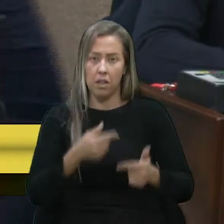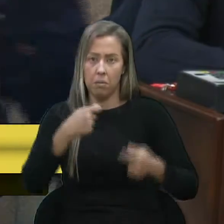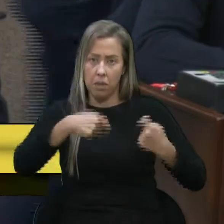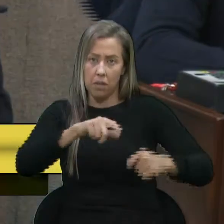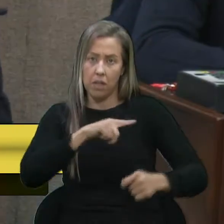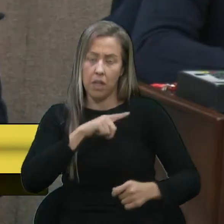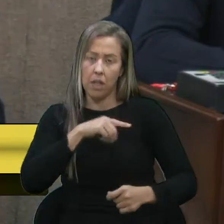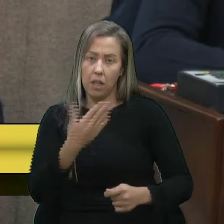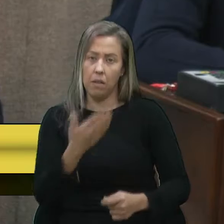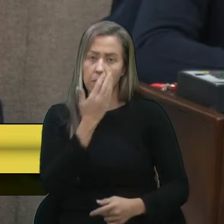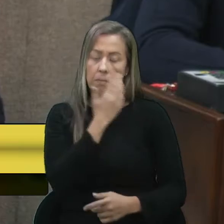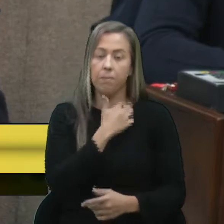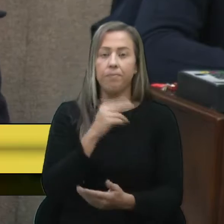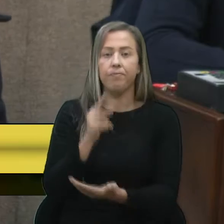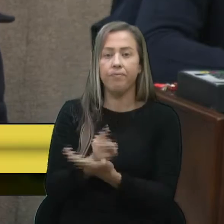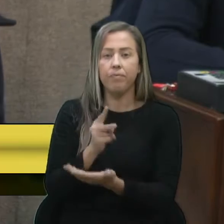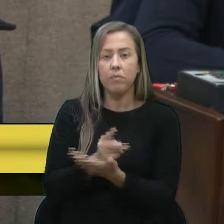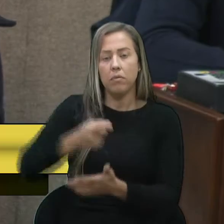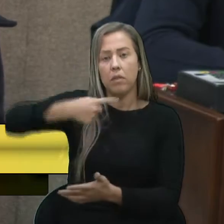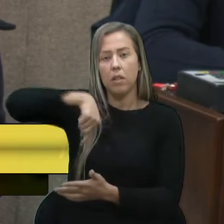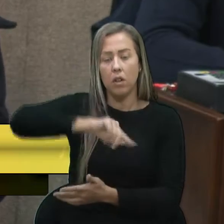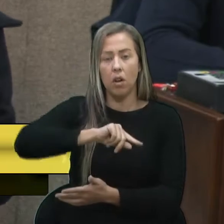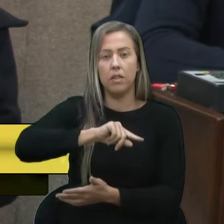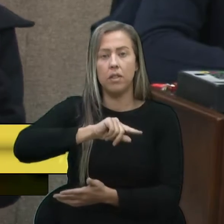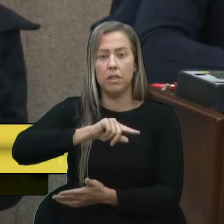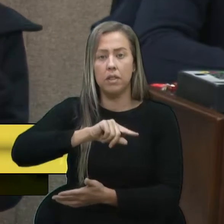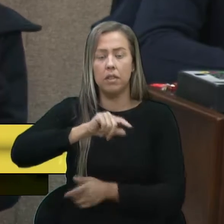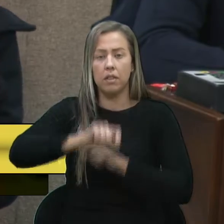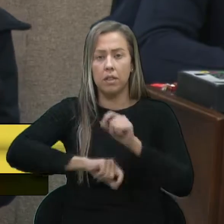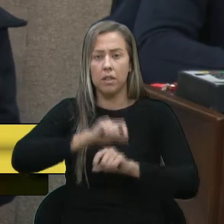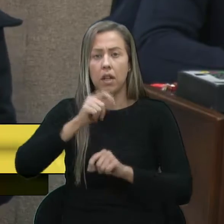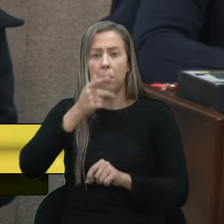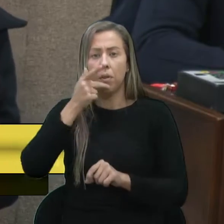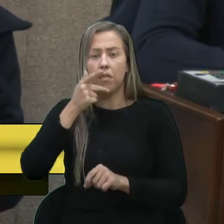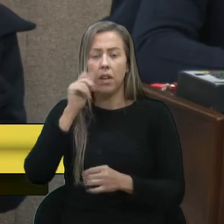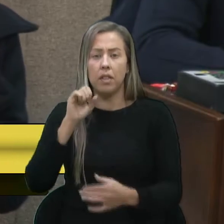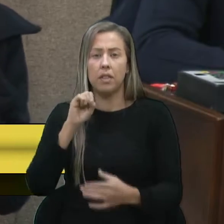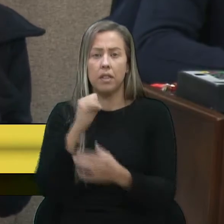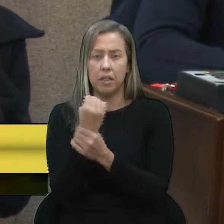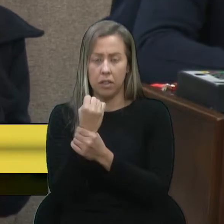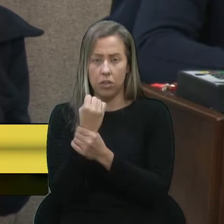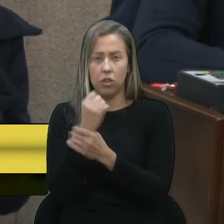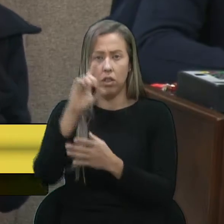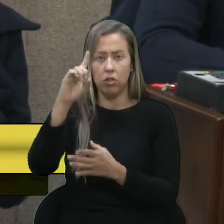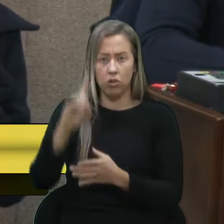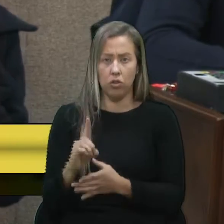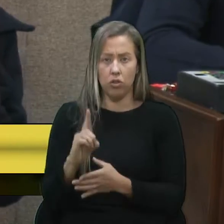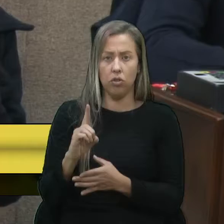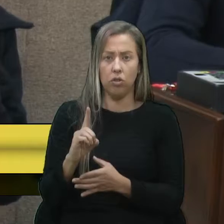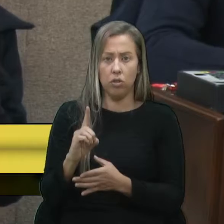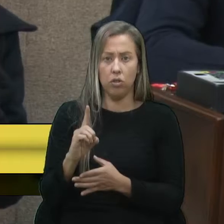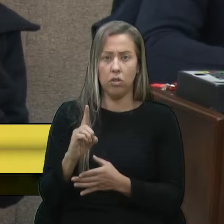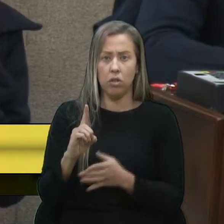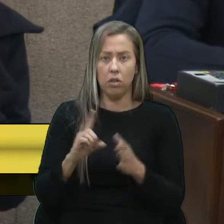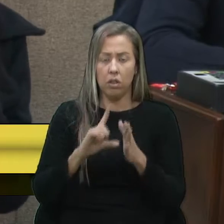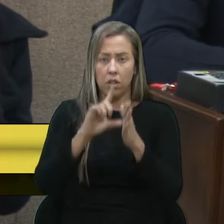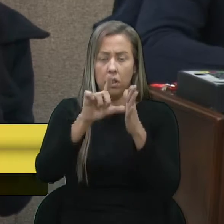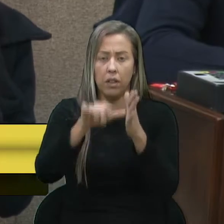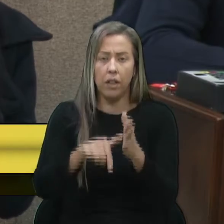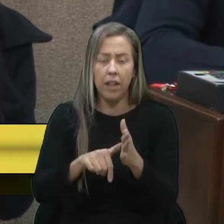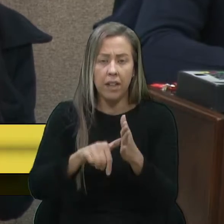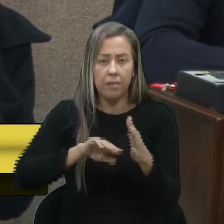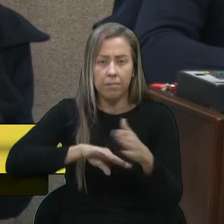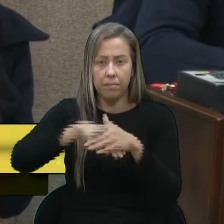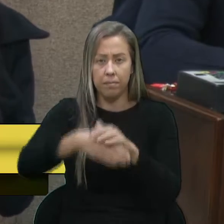deveria. Sempre que nós estamos aqui para falar da garantia de direitos, da ampliação